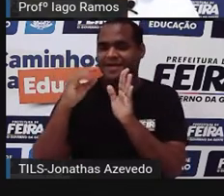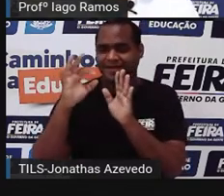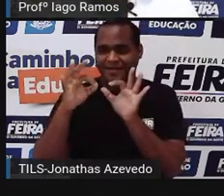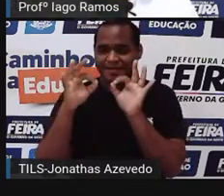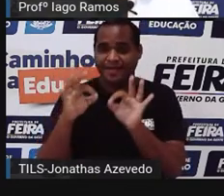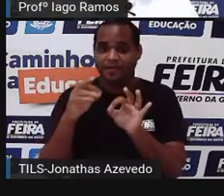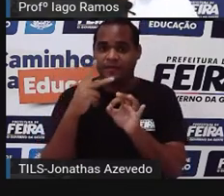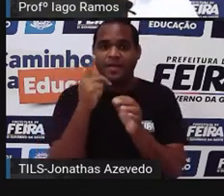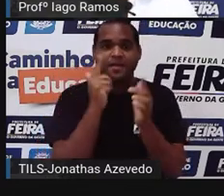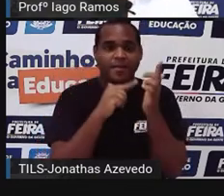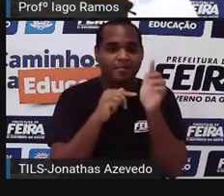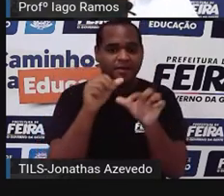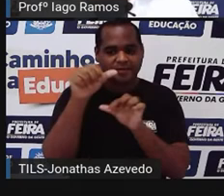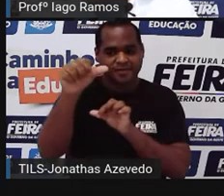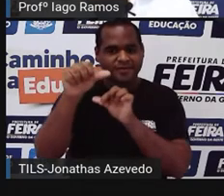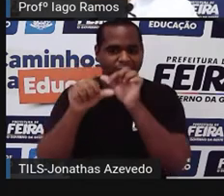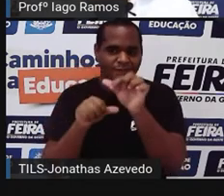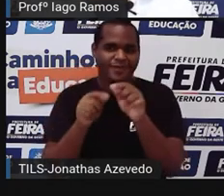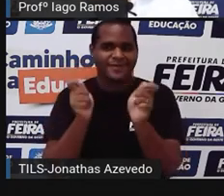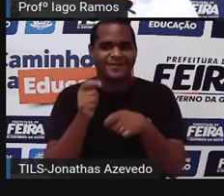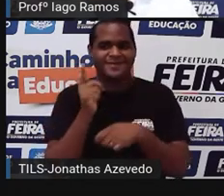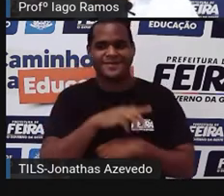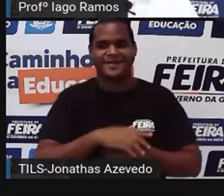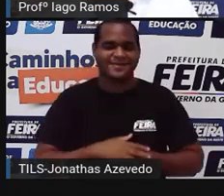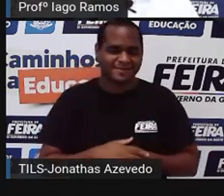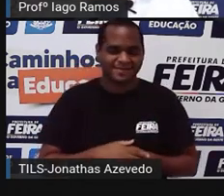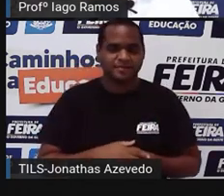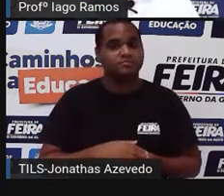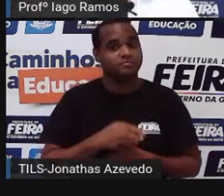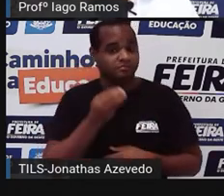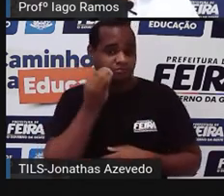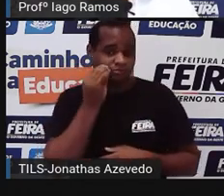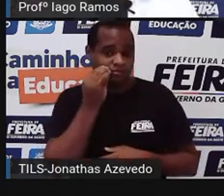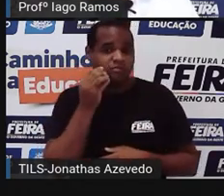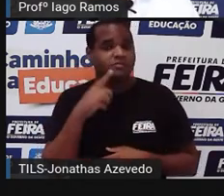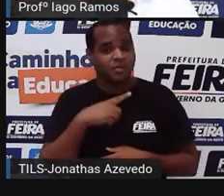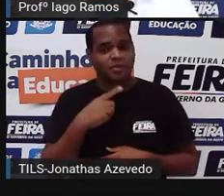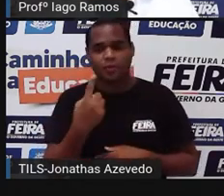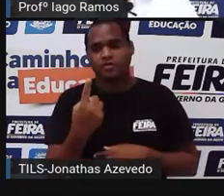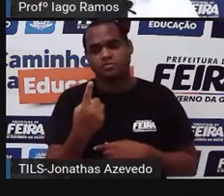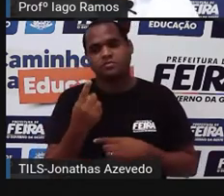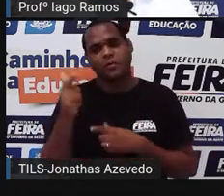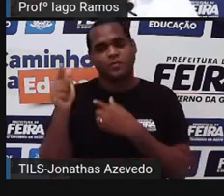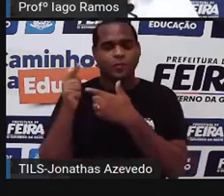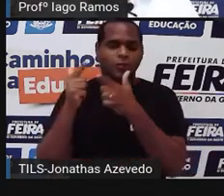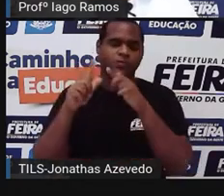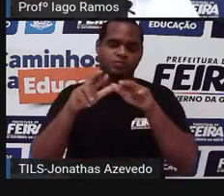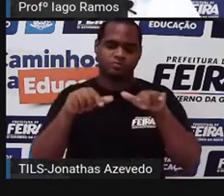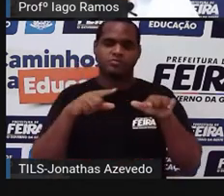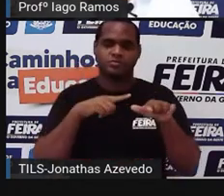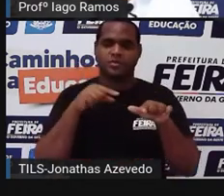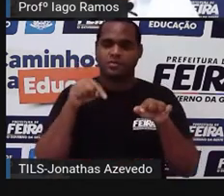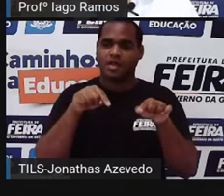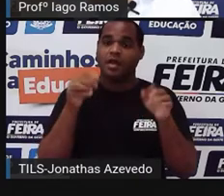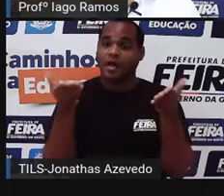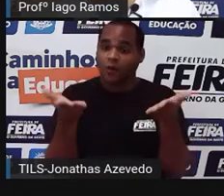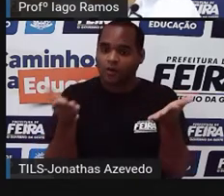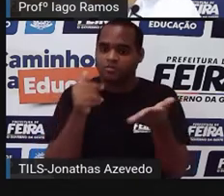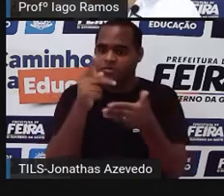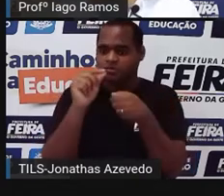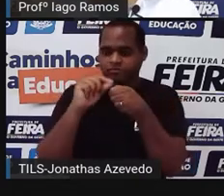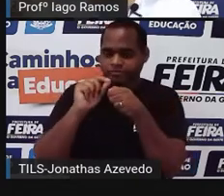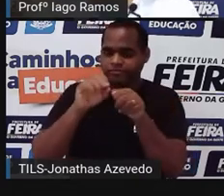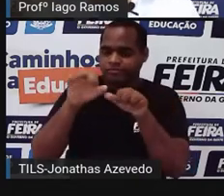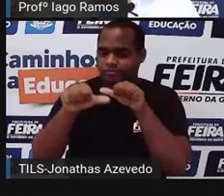uma forma de fazer a transformação dessa figura uma forma tem outras tá mas aqui eu tenho um tipo